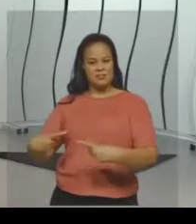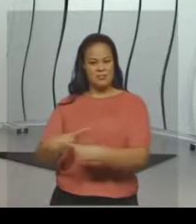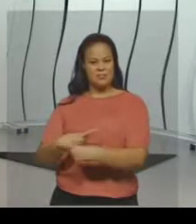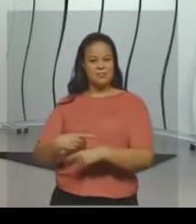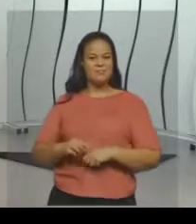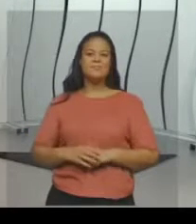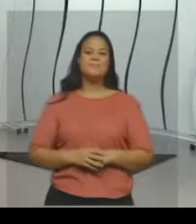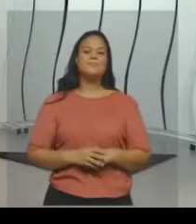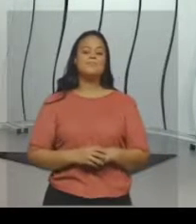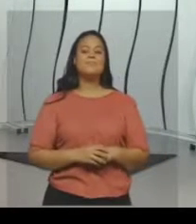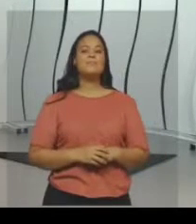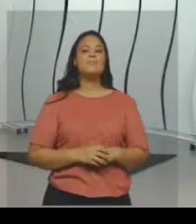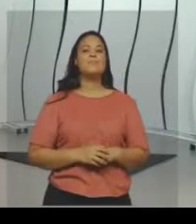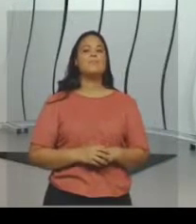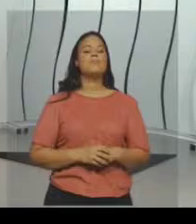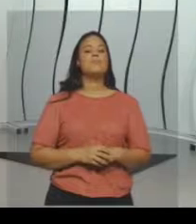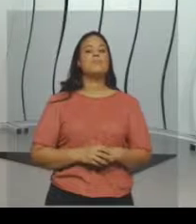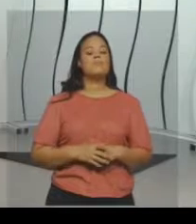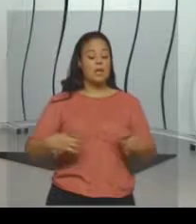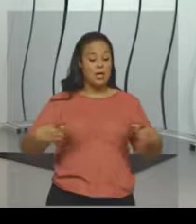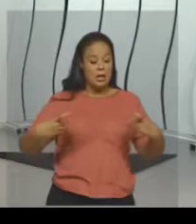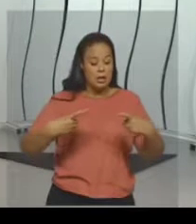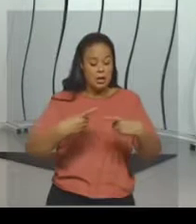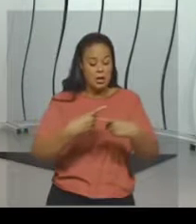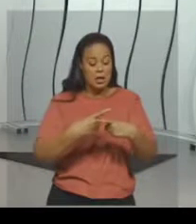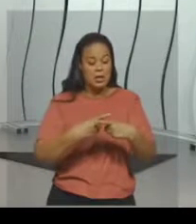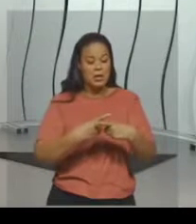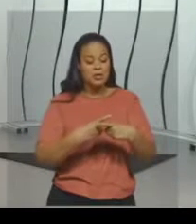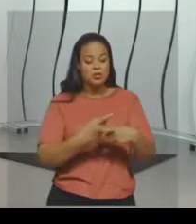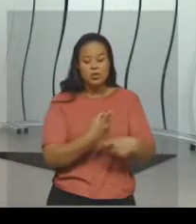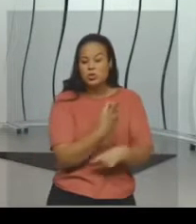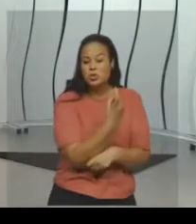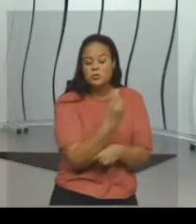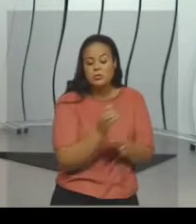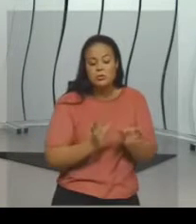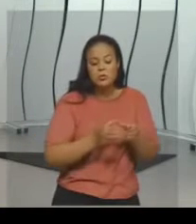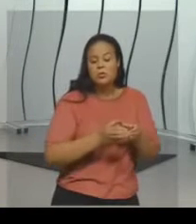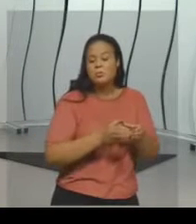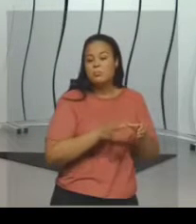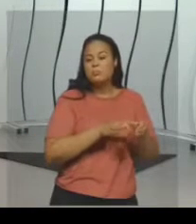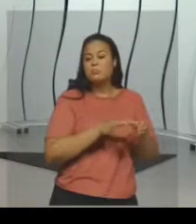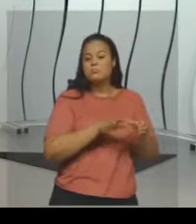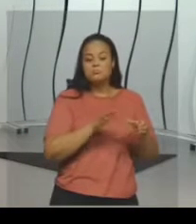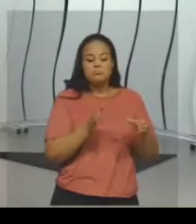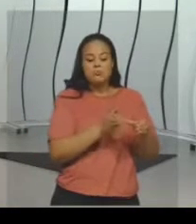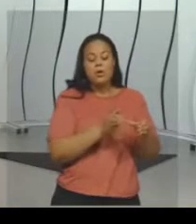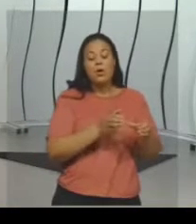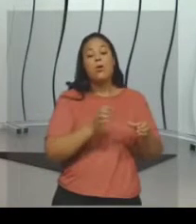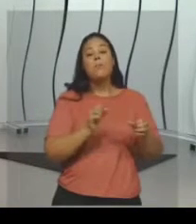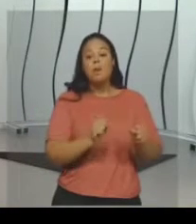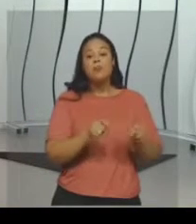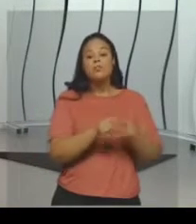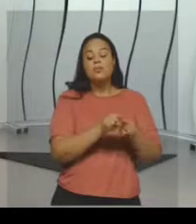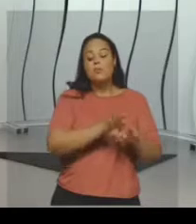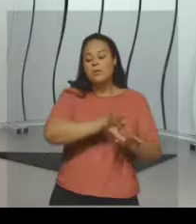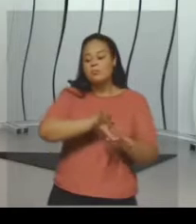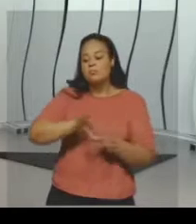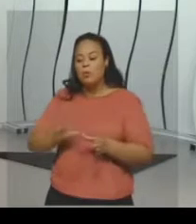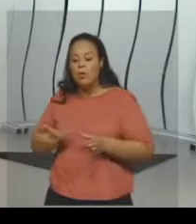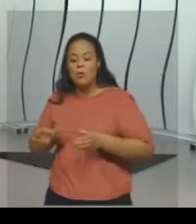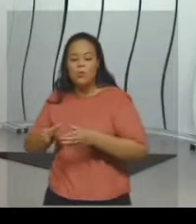Bom, as bactérias, então, elas podem viver isoladamente ou podem viver em colônias. São pequenos grupos